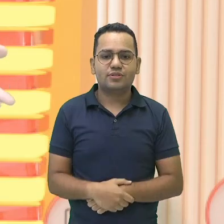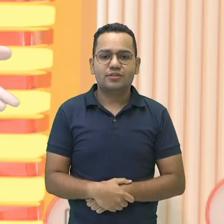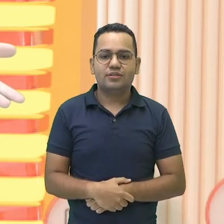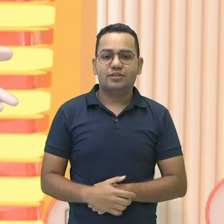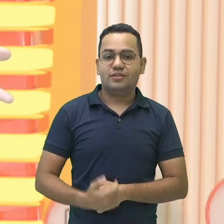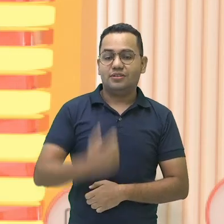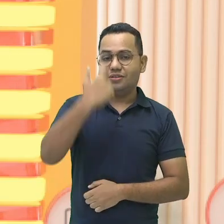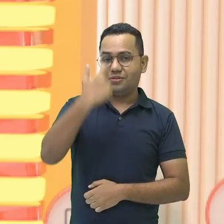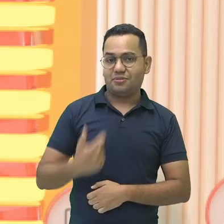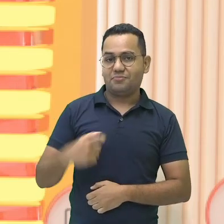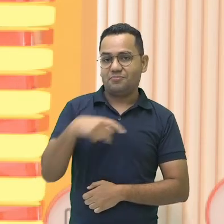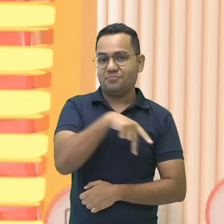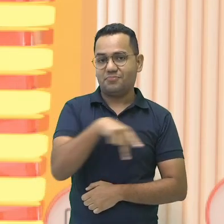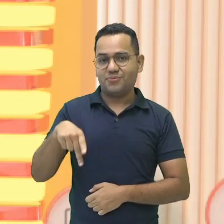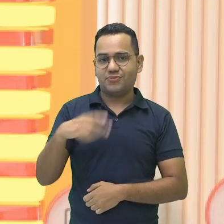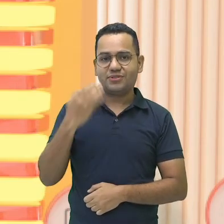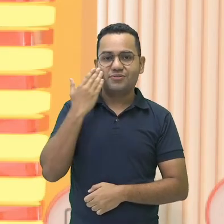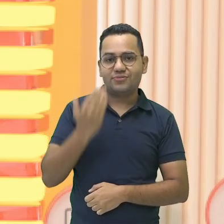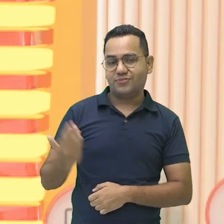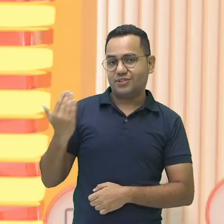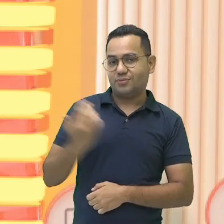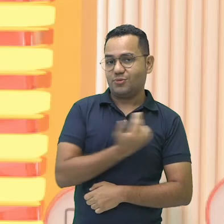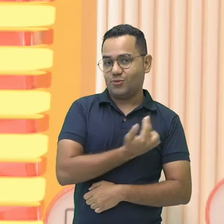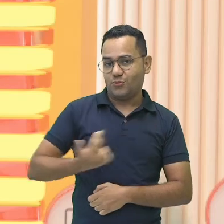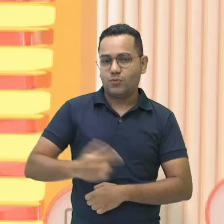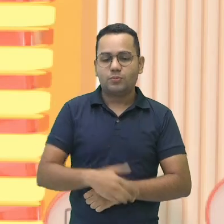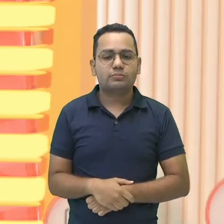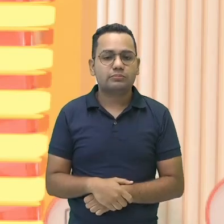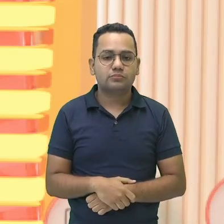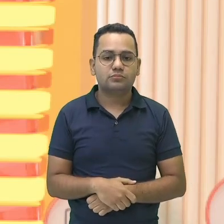professor Jefferson, né? Estou aqui com vocês. Vamos